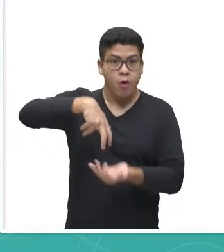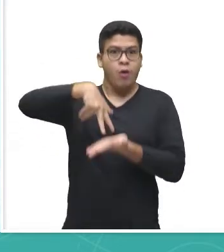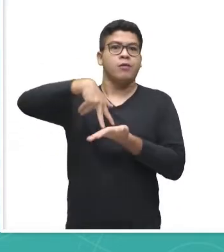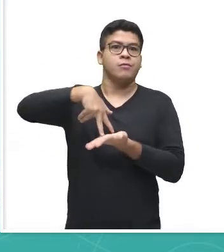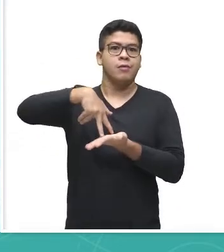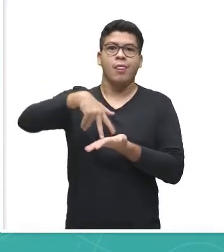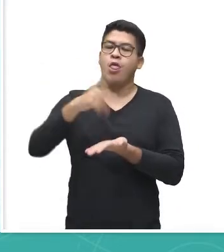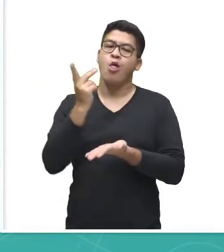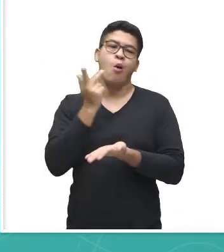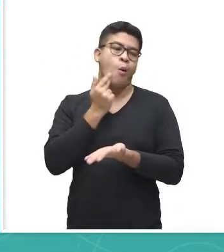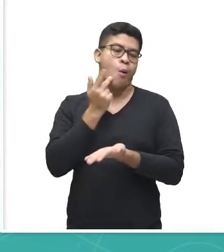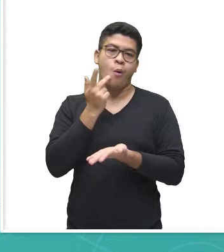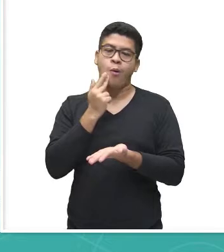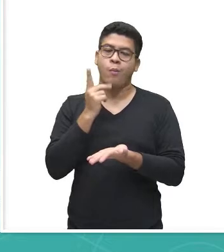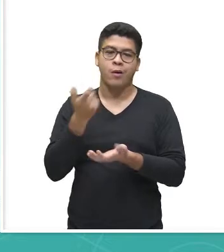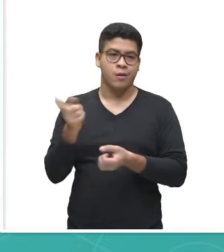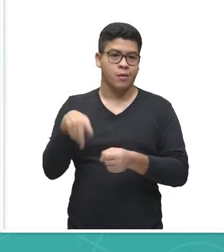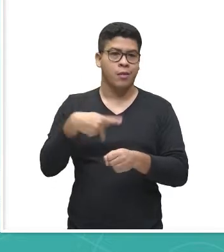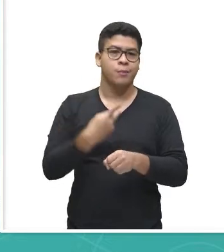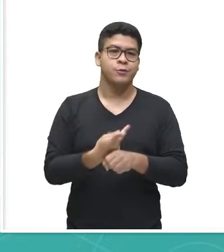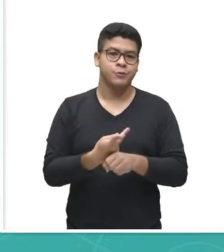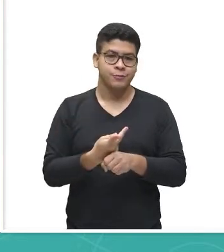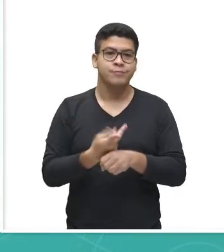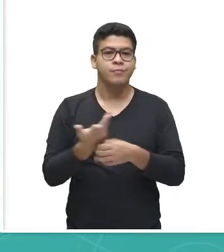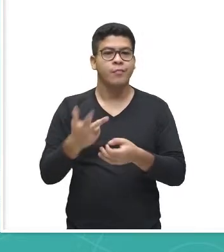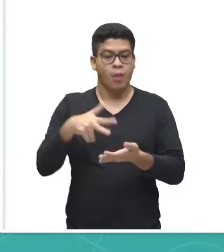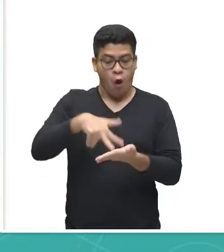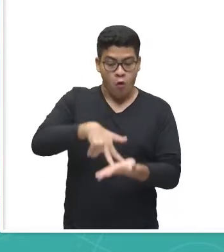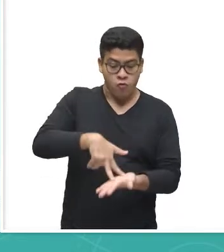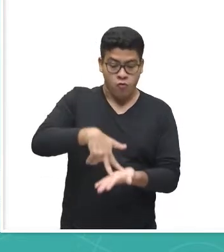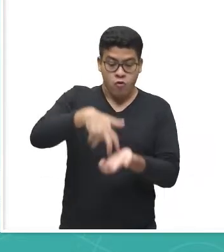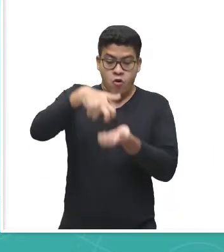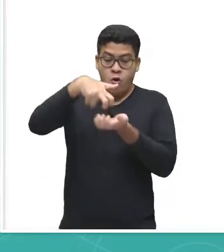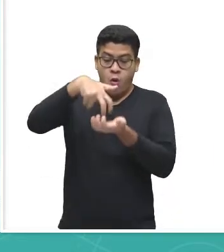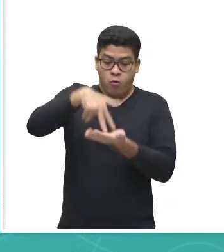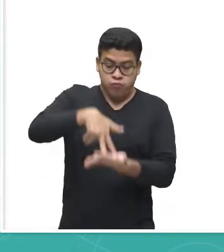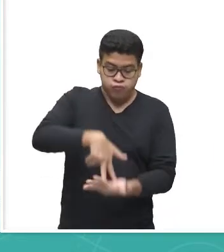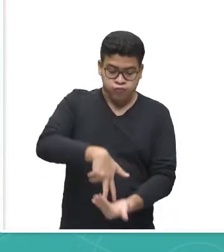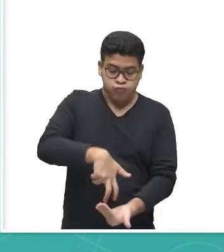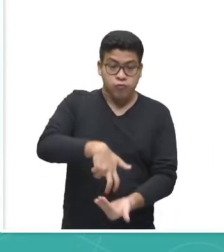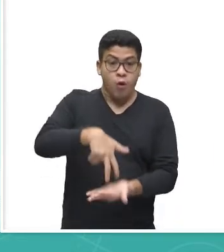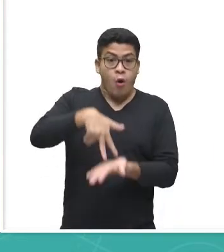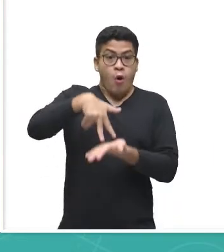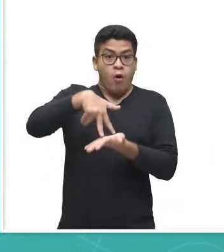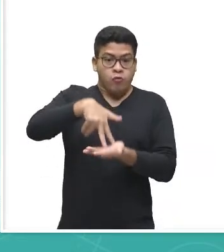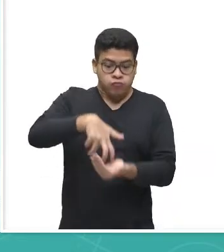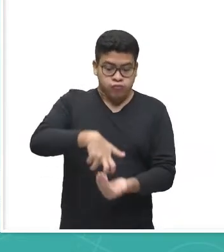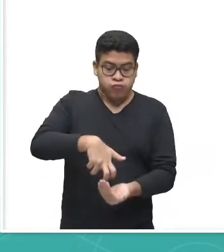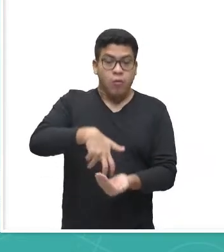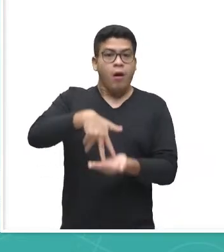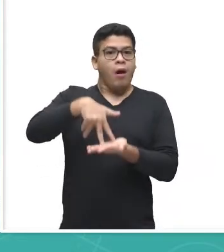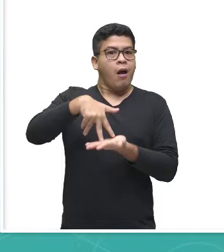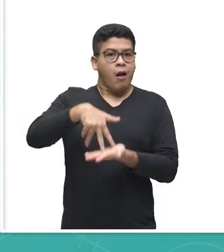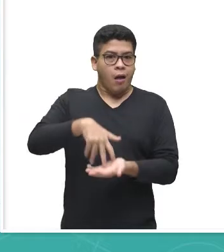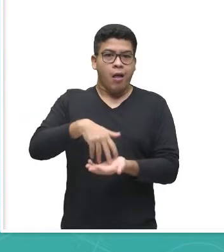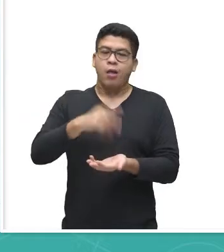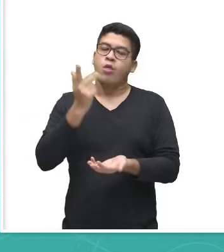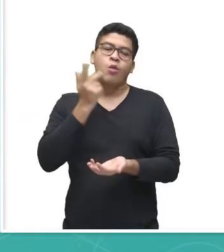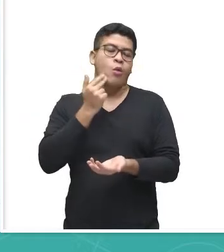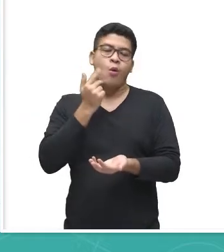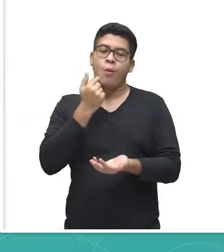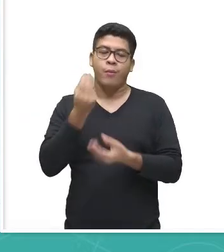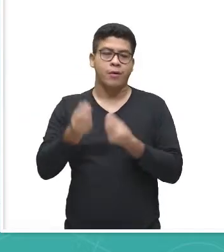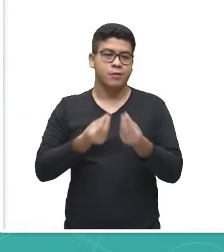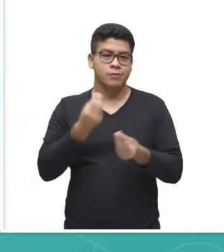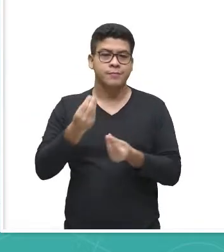o que acontece? Ela vai vir para baixo e depois ela retorna, né? E aí propulsiona a criança ali para cima, fazendo com que